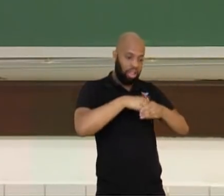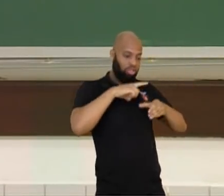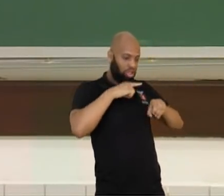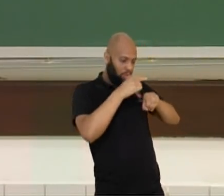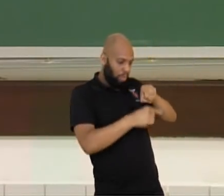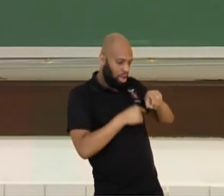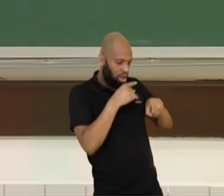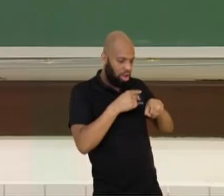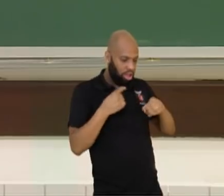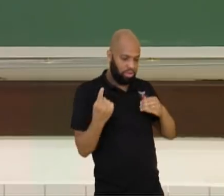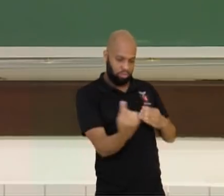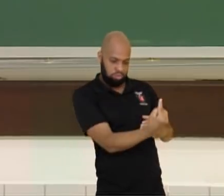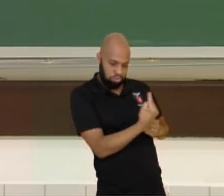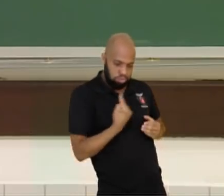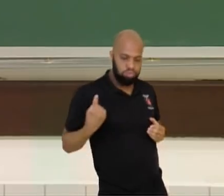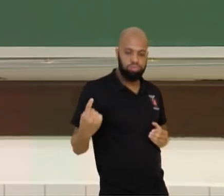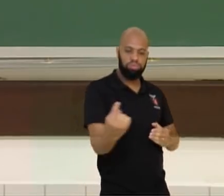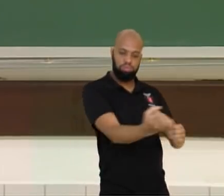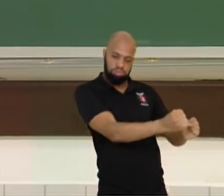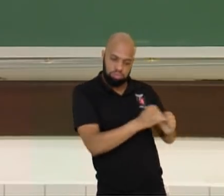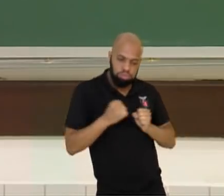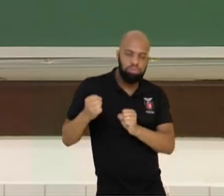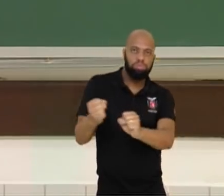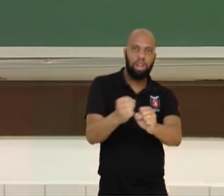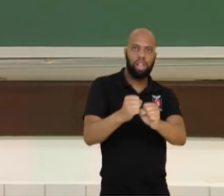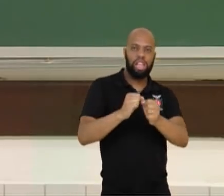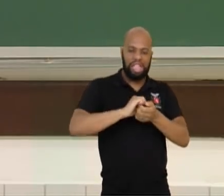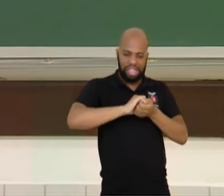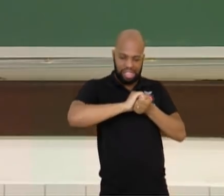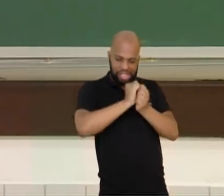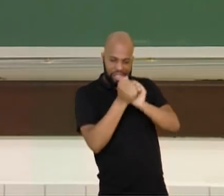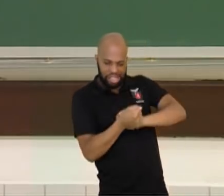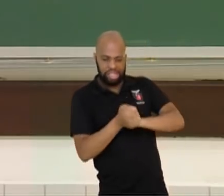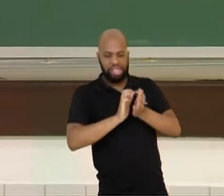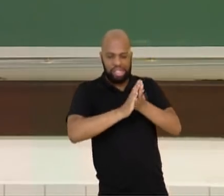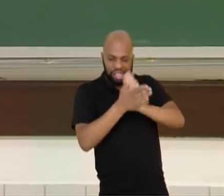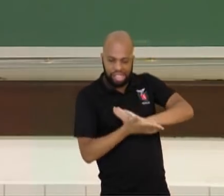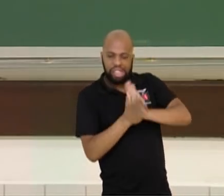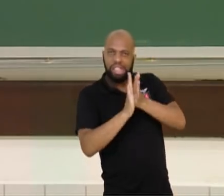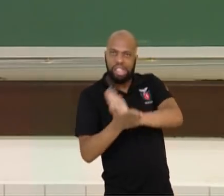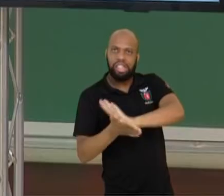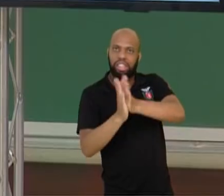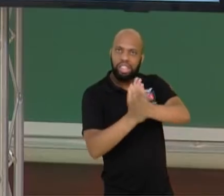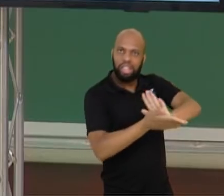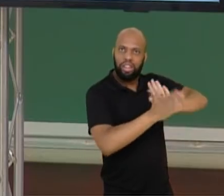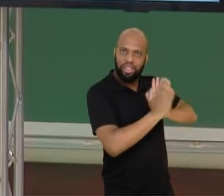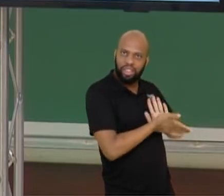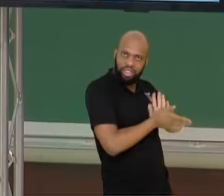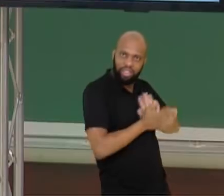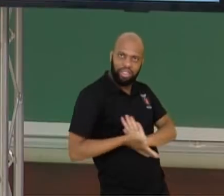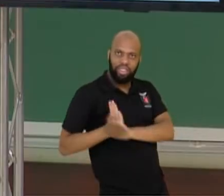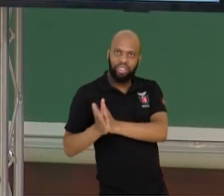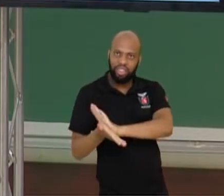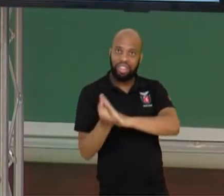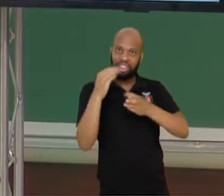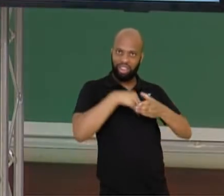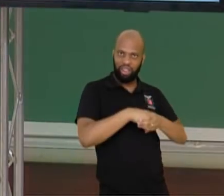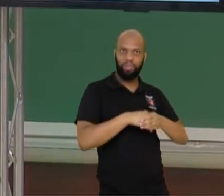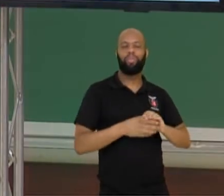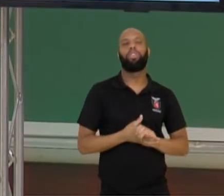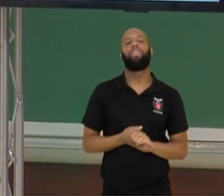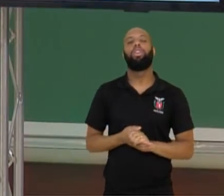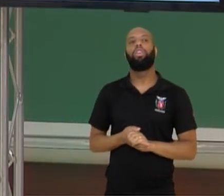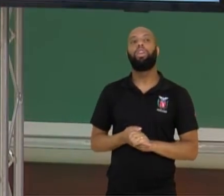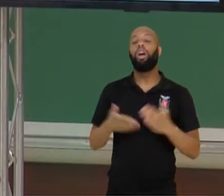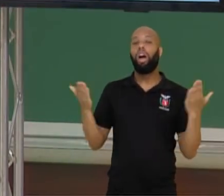moía grãos, né? Então, transforma o movimento aqui das pás no movimento da roda lá dentro para moer o grão, tá? As